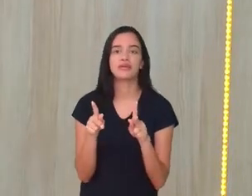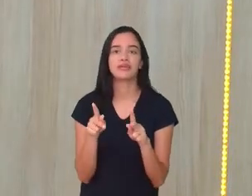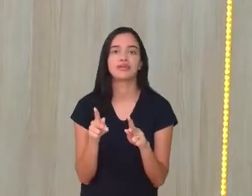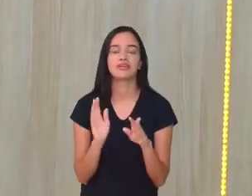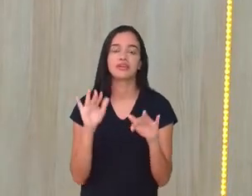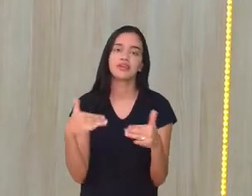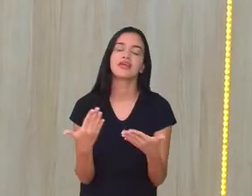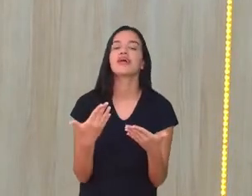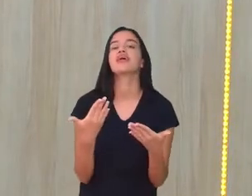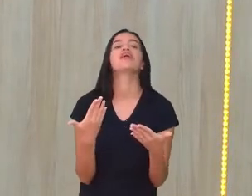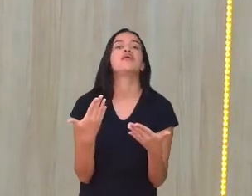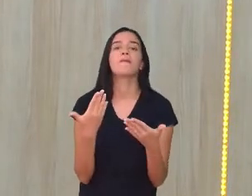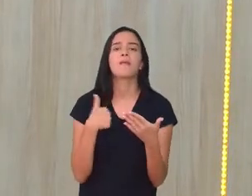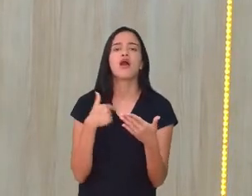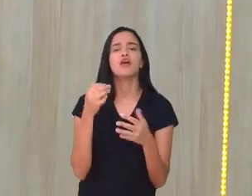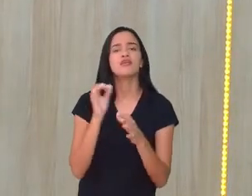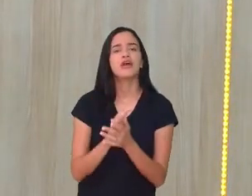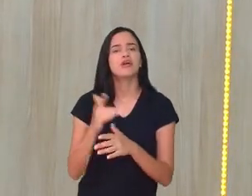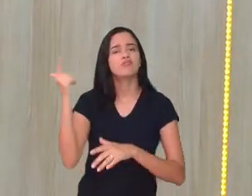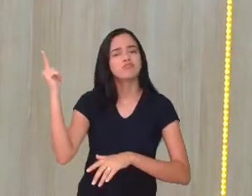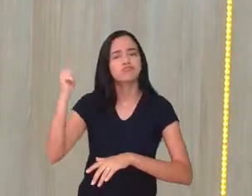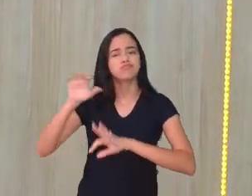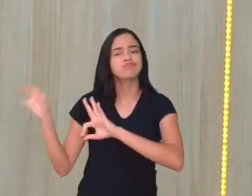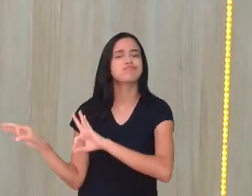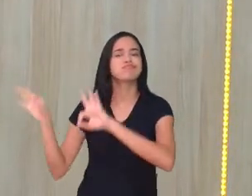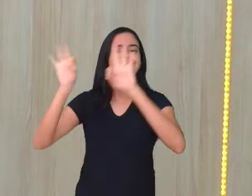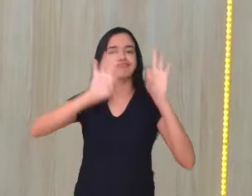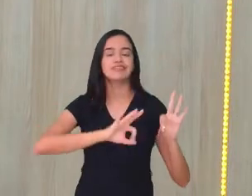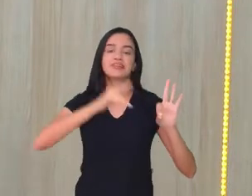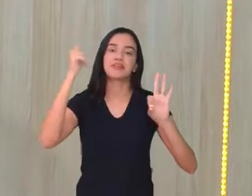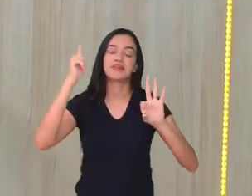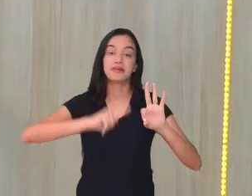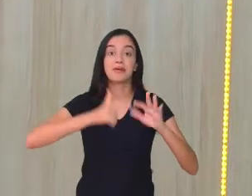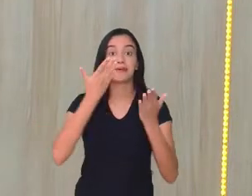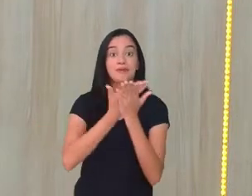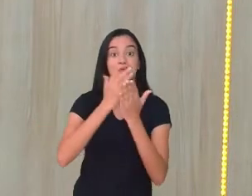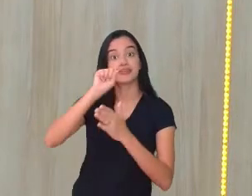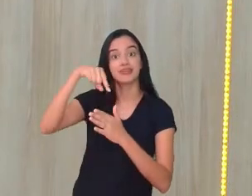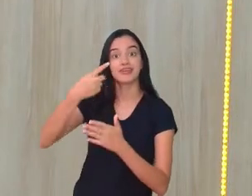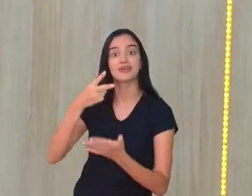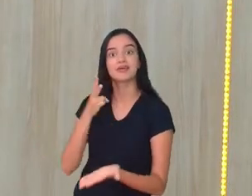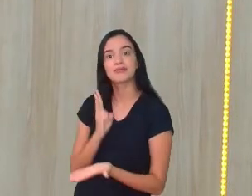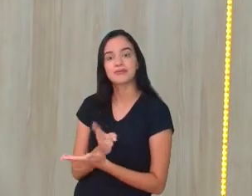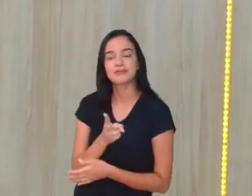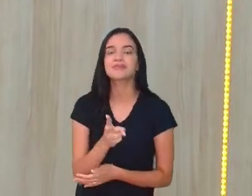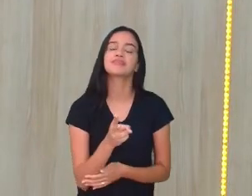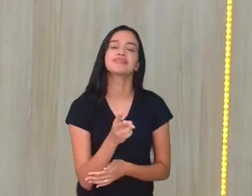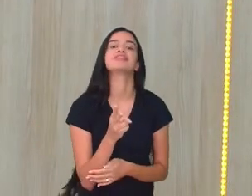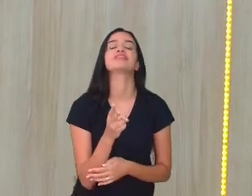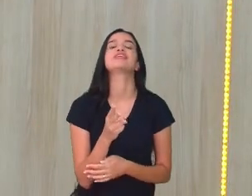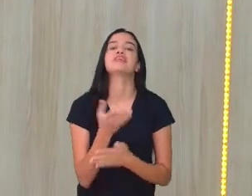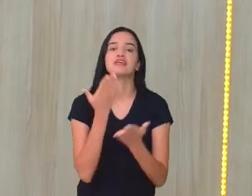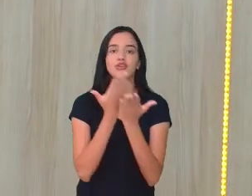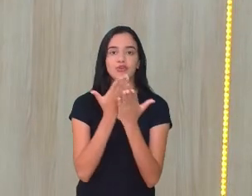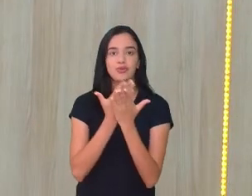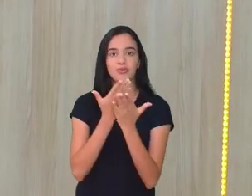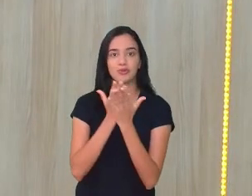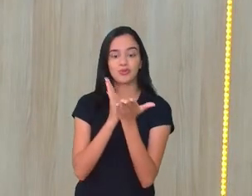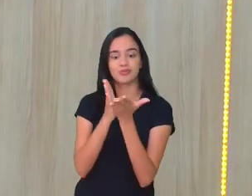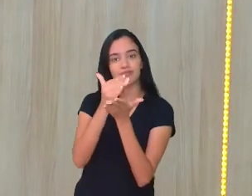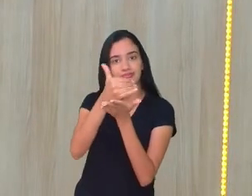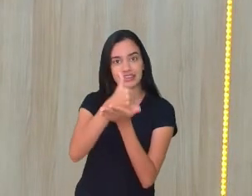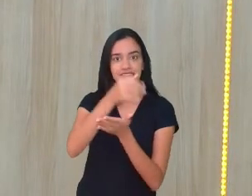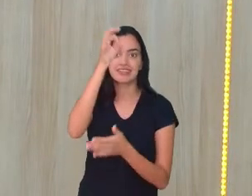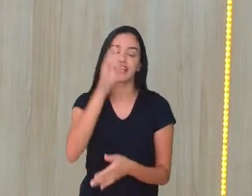galera? Reprisem essa aula, assistam novamente. Próxima aula a gente dá continuidade aí ao estudo de estatística, tá